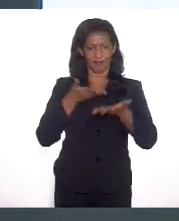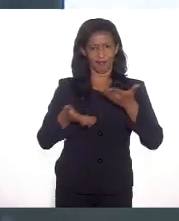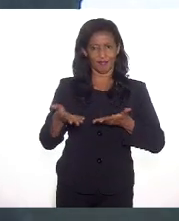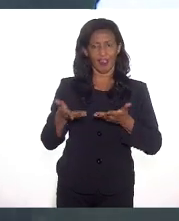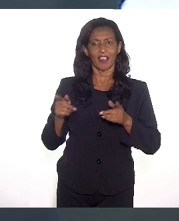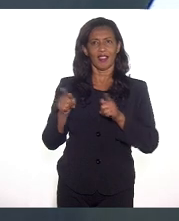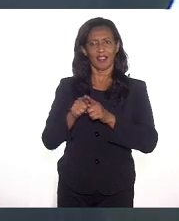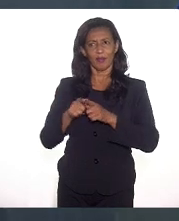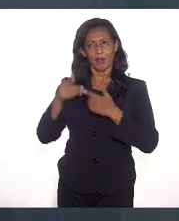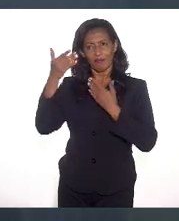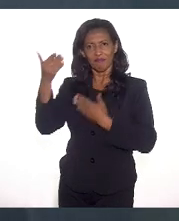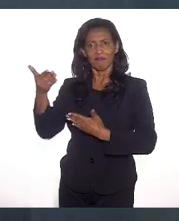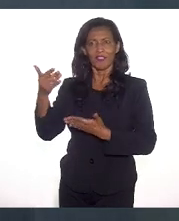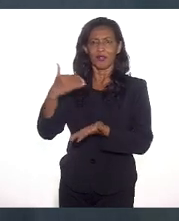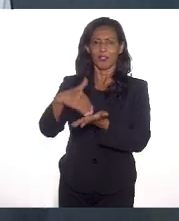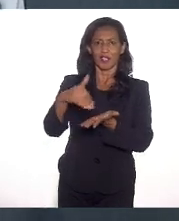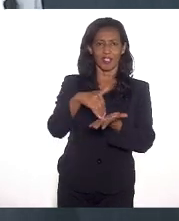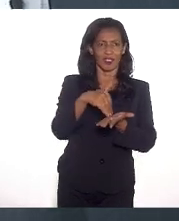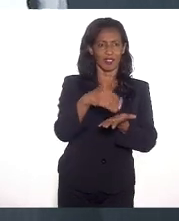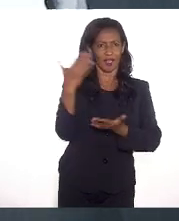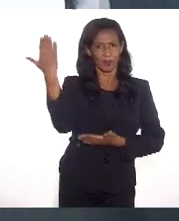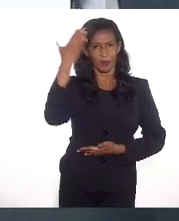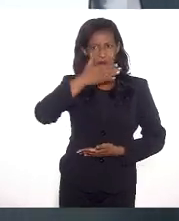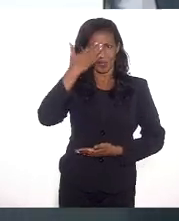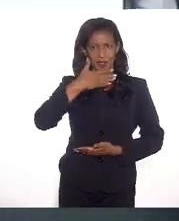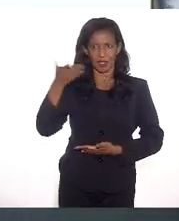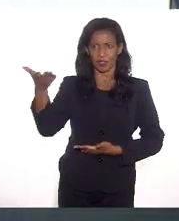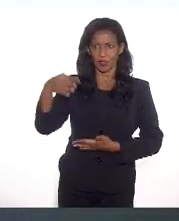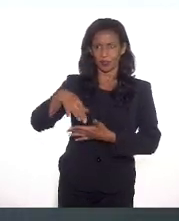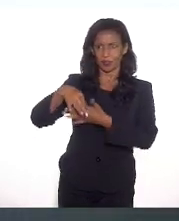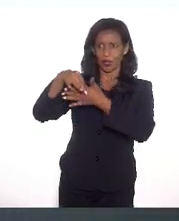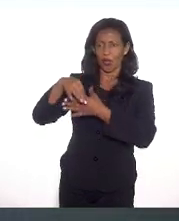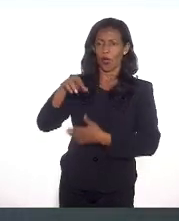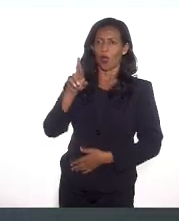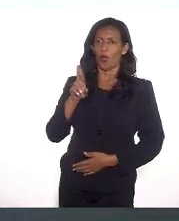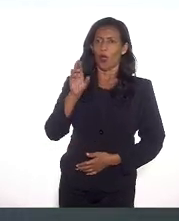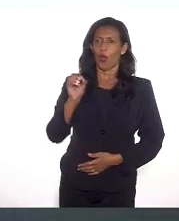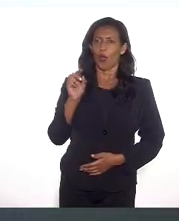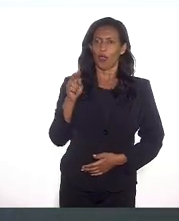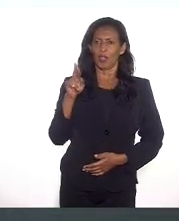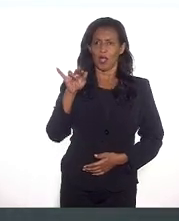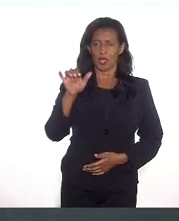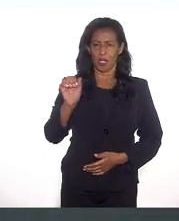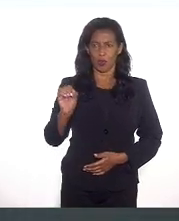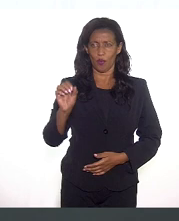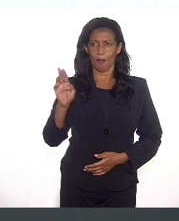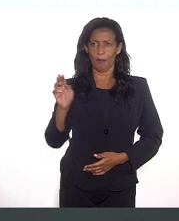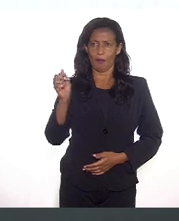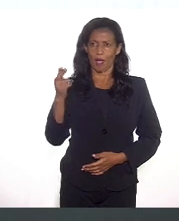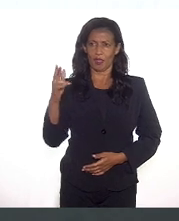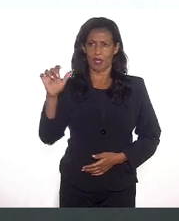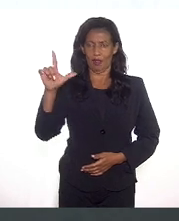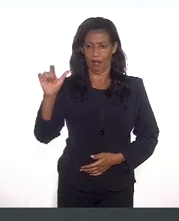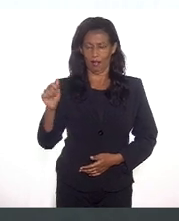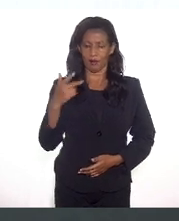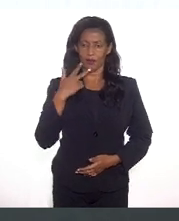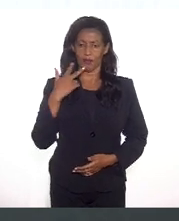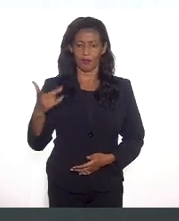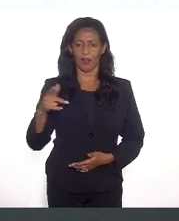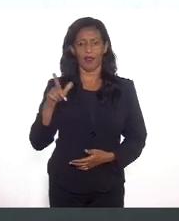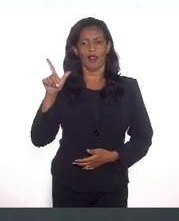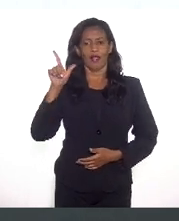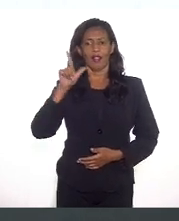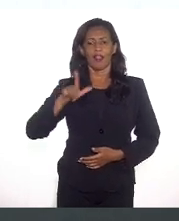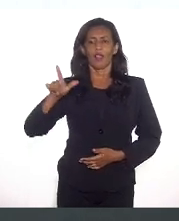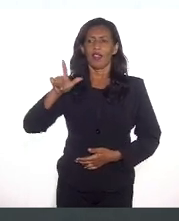presentes, né, na figura do secretário de governo, Rodrigo Bacelar, dizer